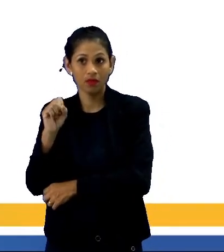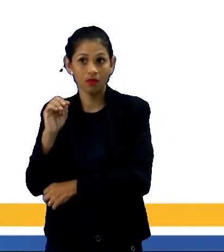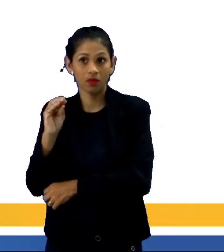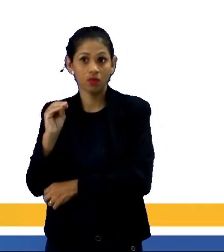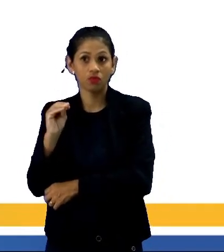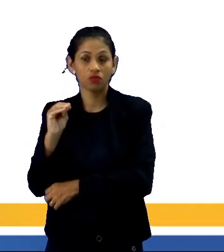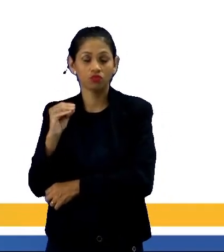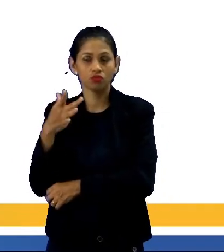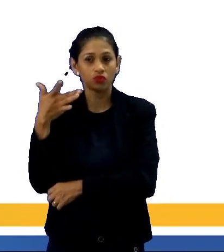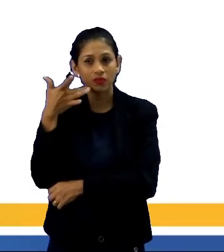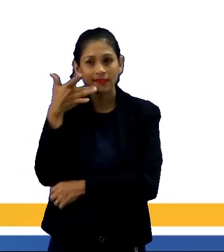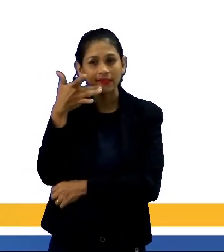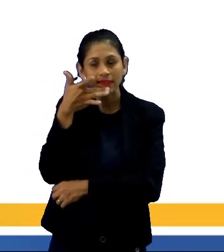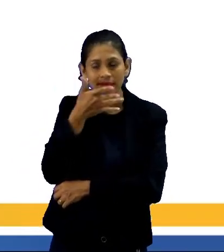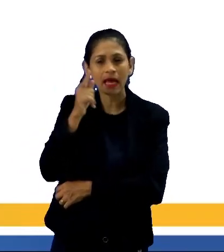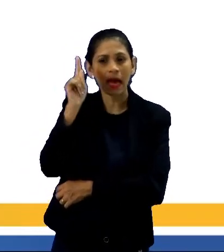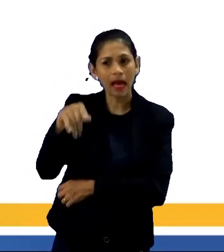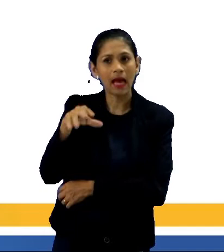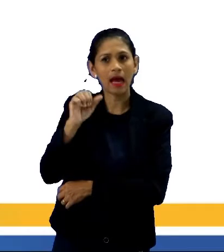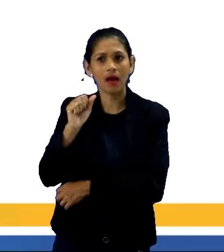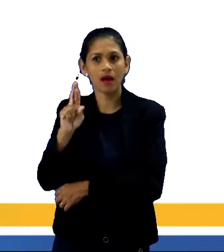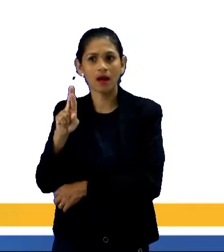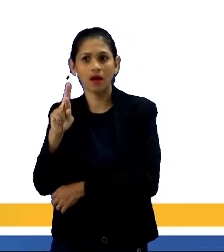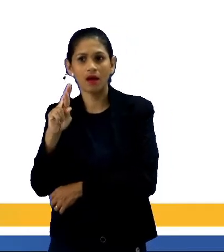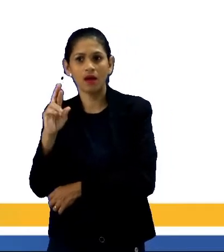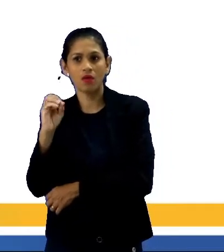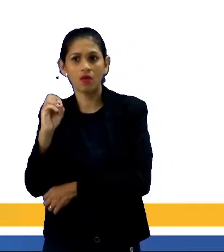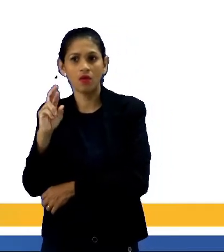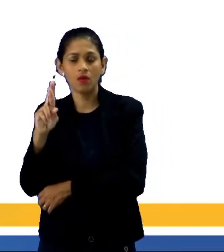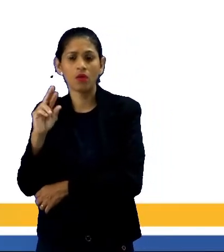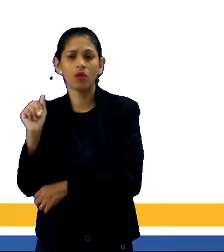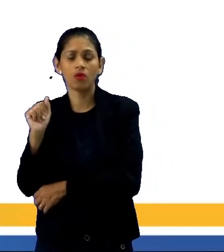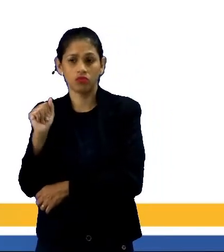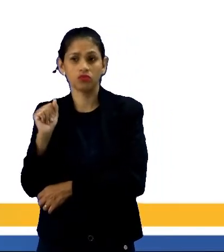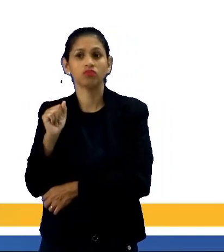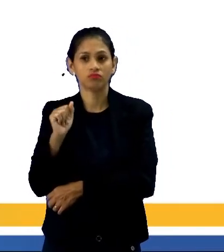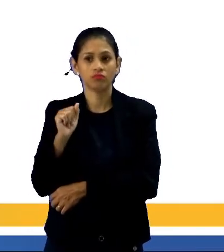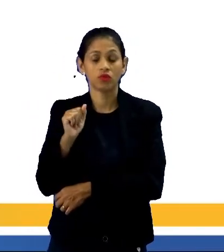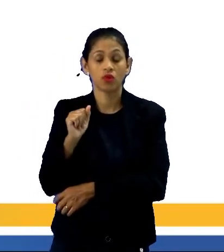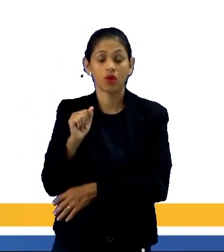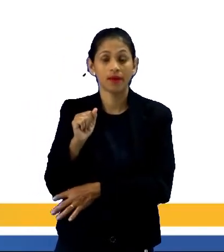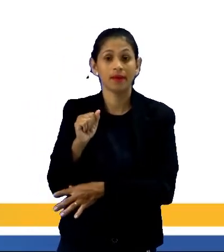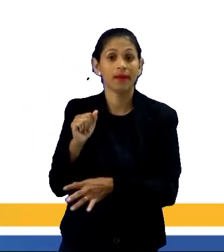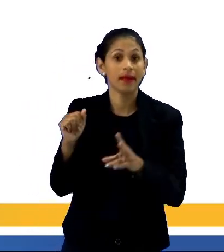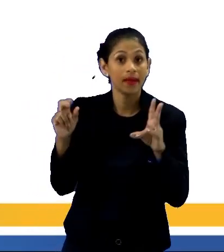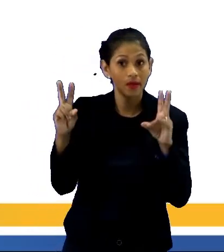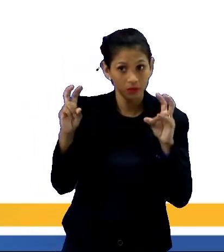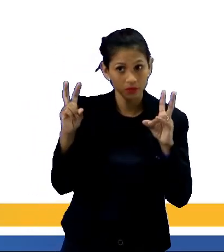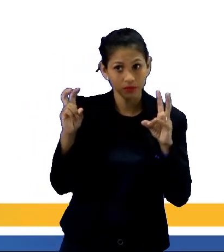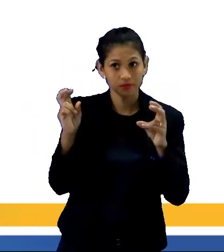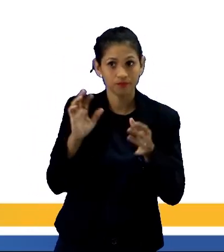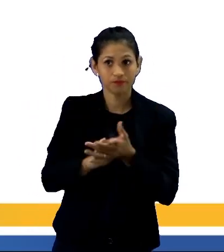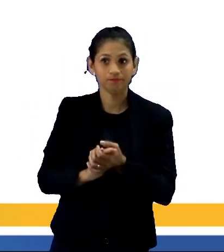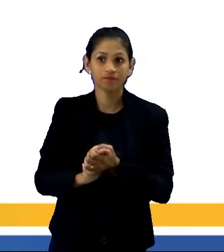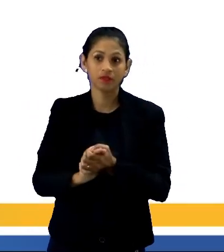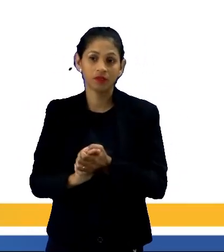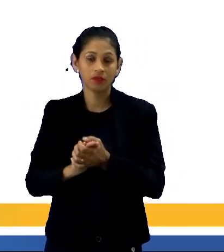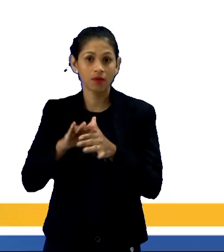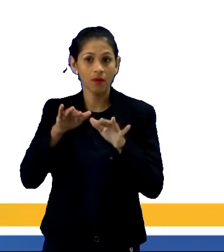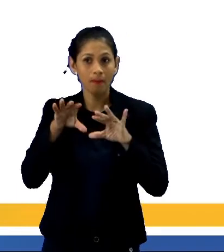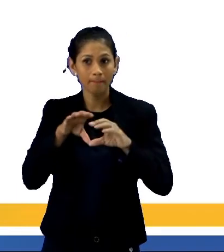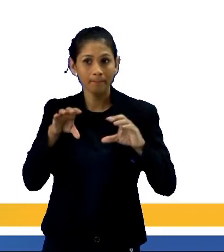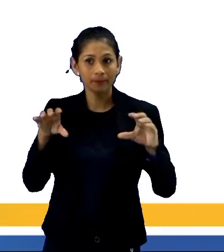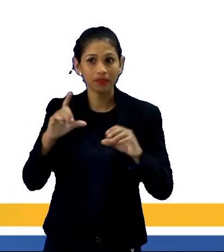de título. Abaixo, né, as 3 setas que indicam a imagem do homem, que é um tenista